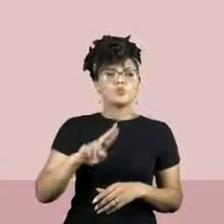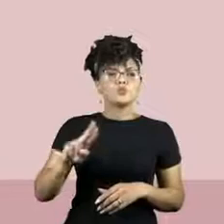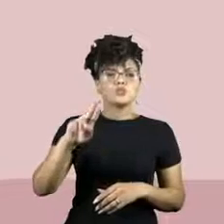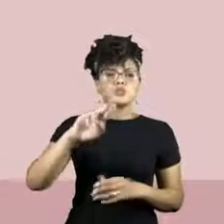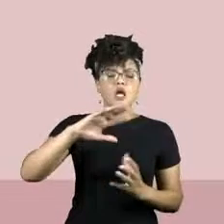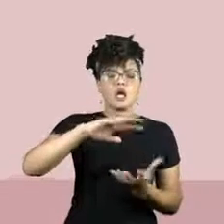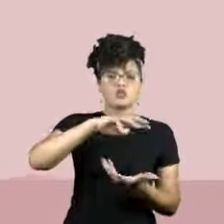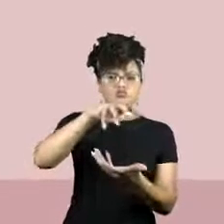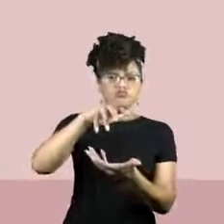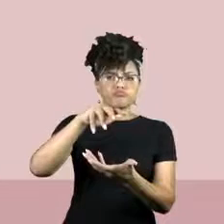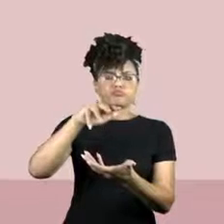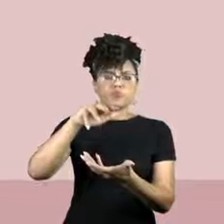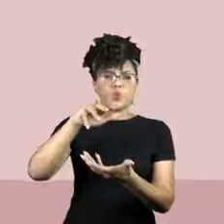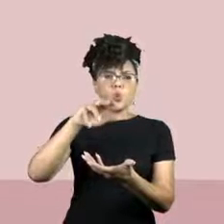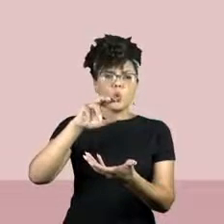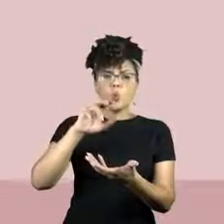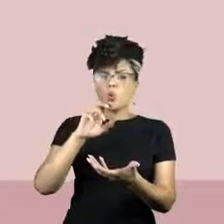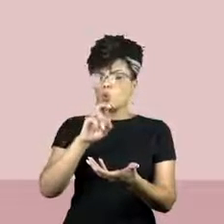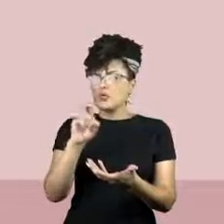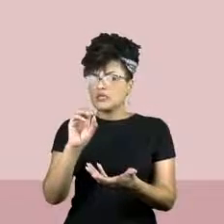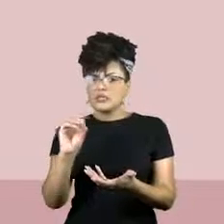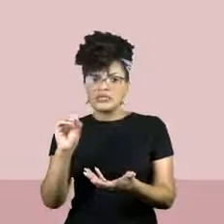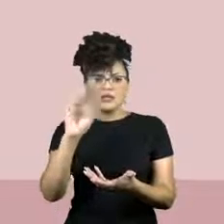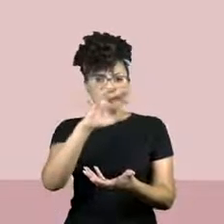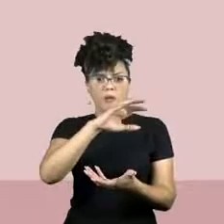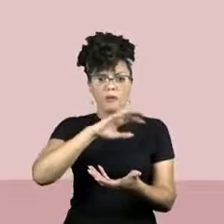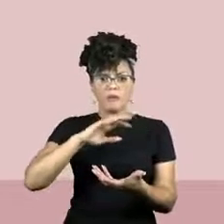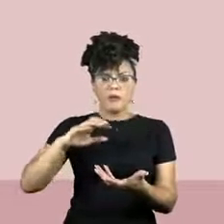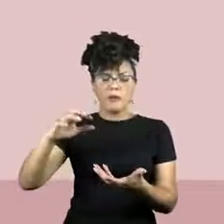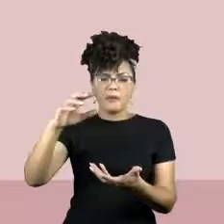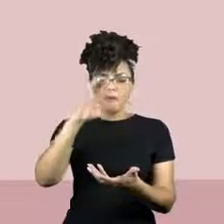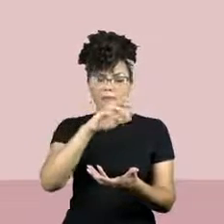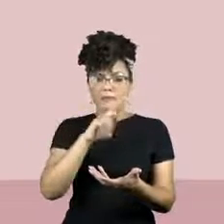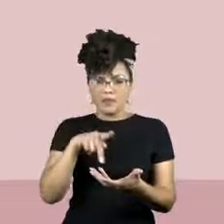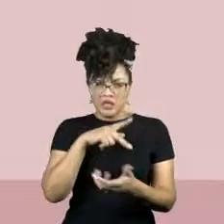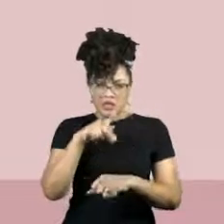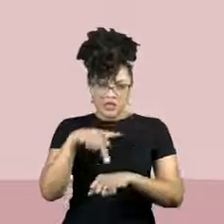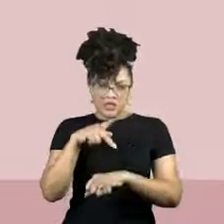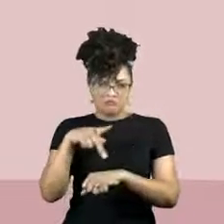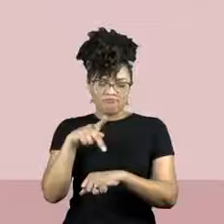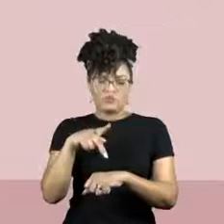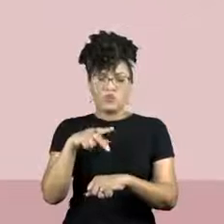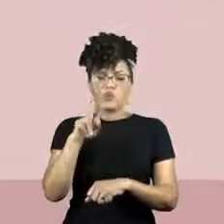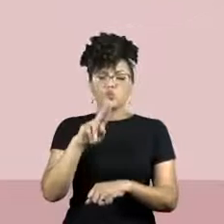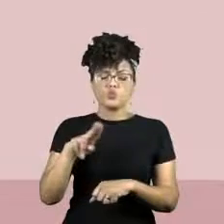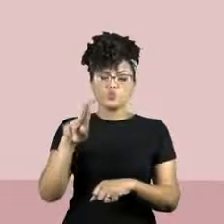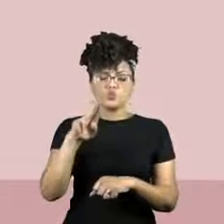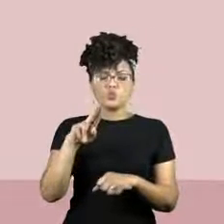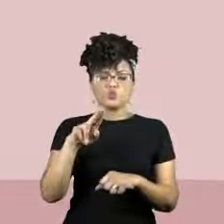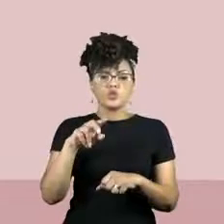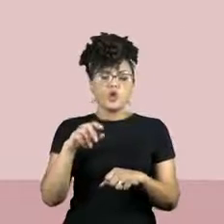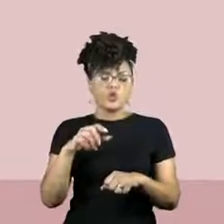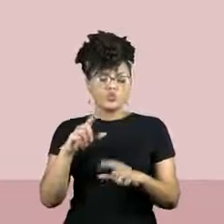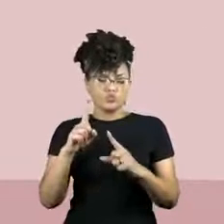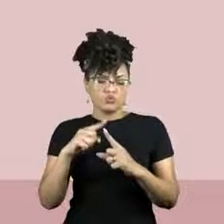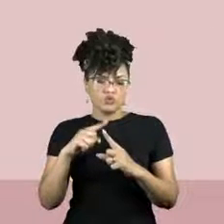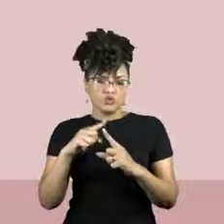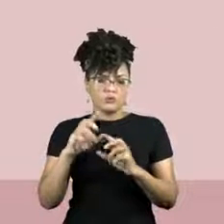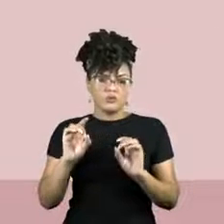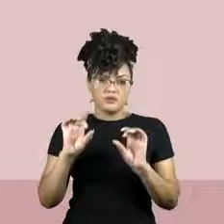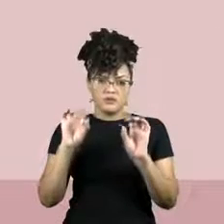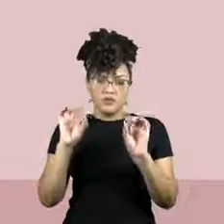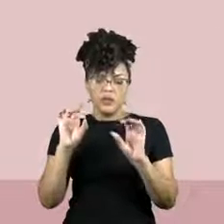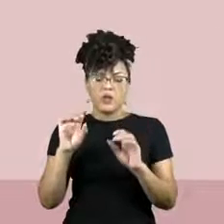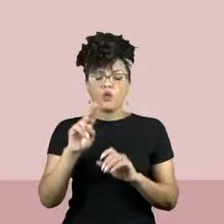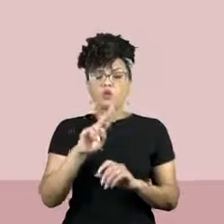Tá? Esse software, na verdade, ele possui um módulo em específico do campo de aplicação dele, que é chamado de